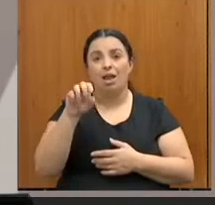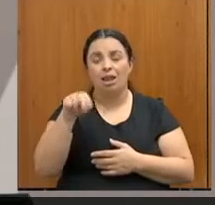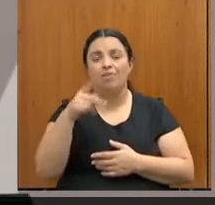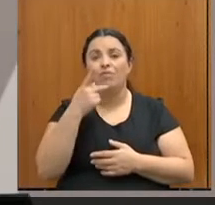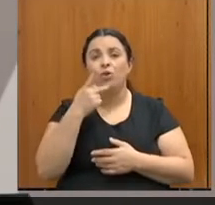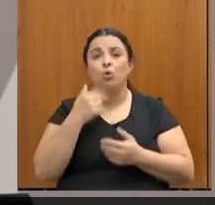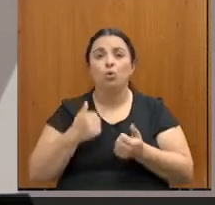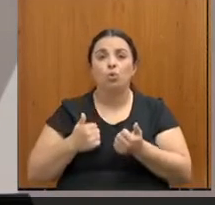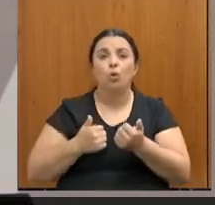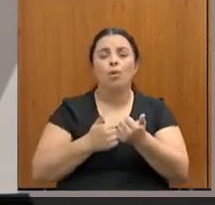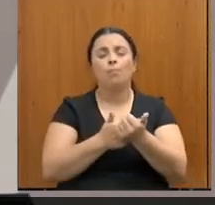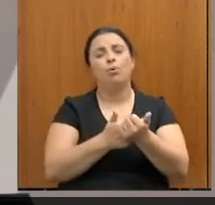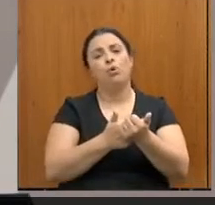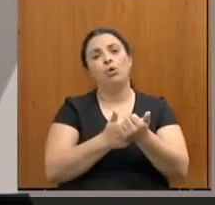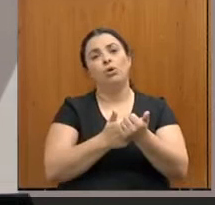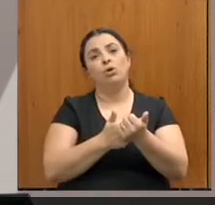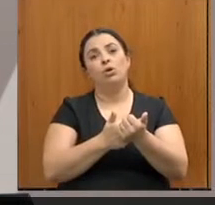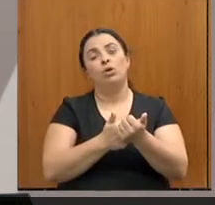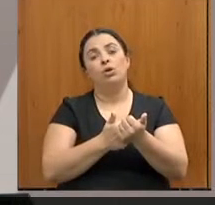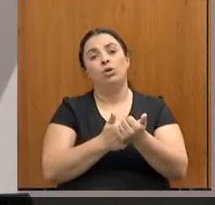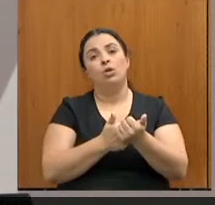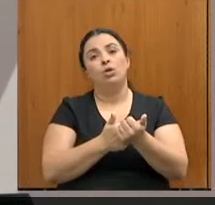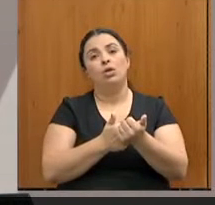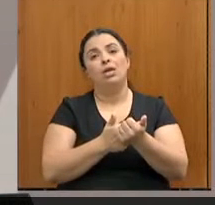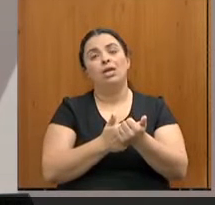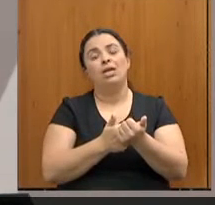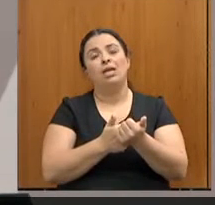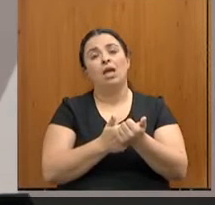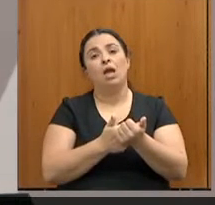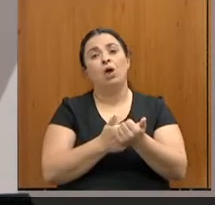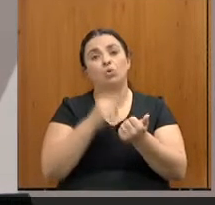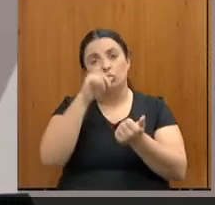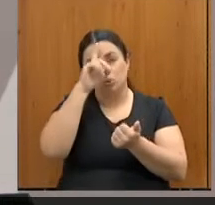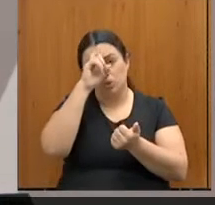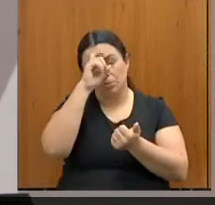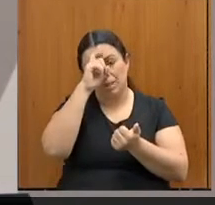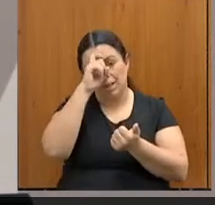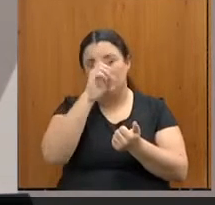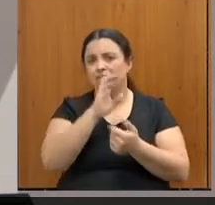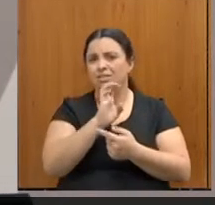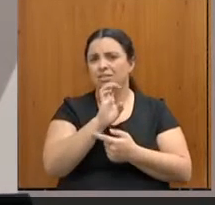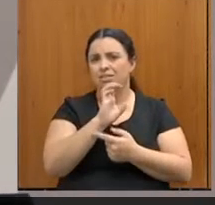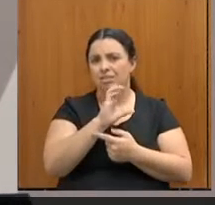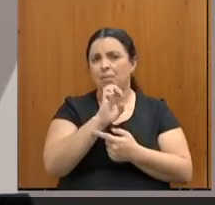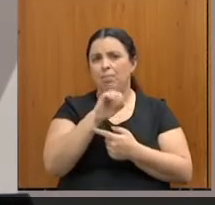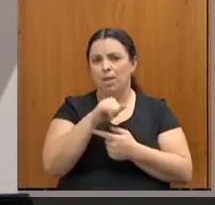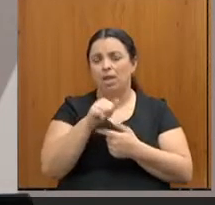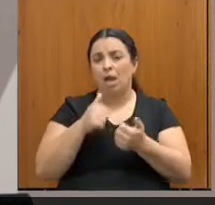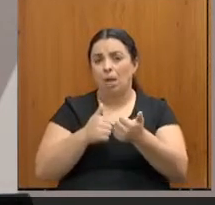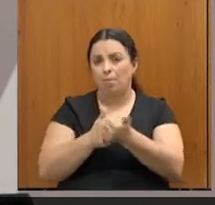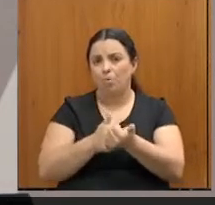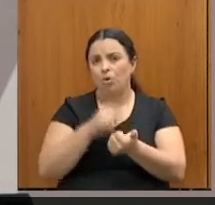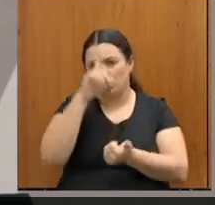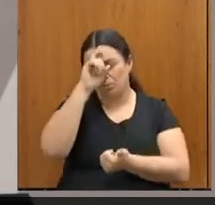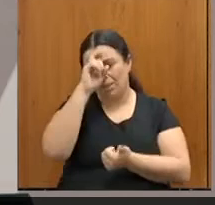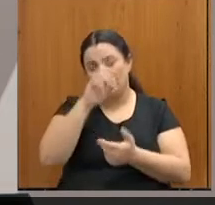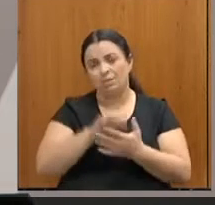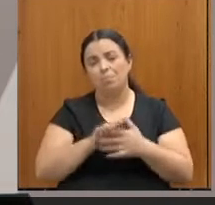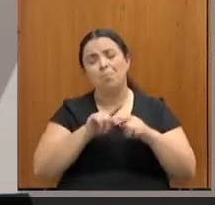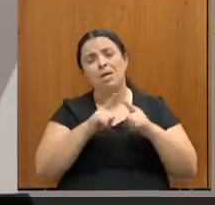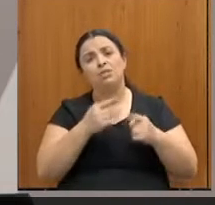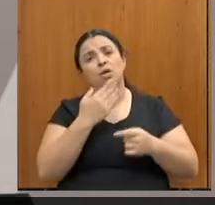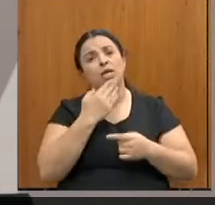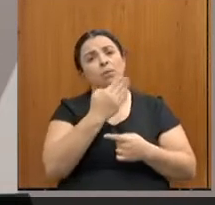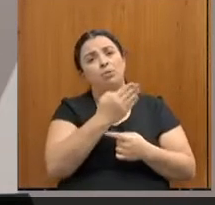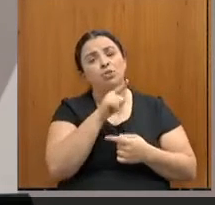da hospitais eu gostaria que a Cemig estudasse com muito carinho e o suco um apoio às escolas